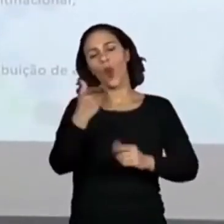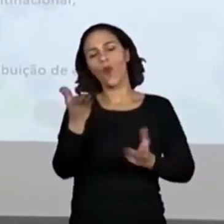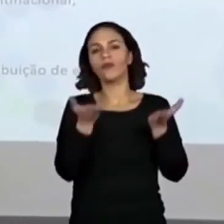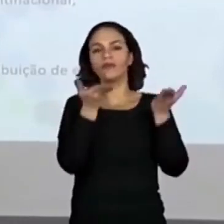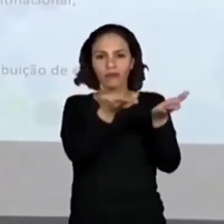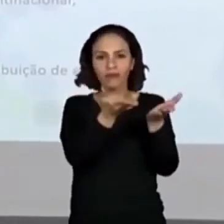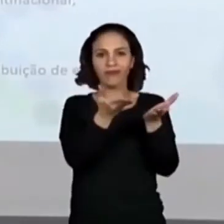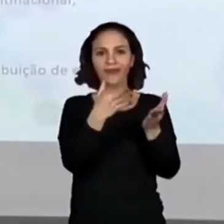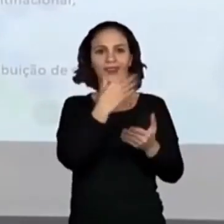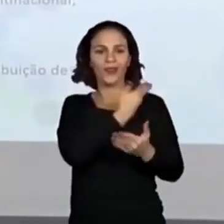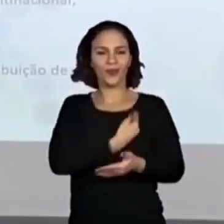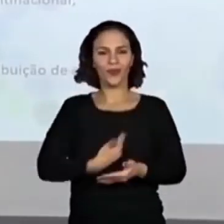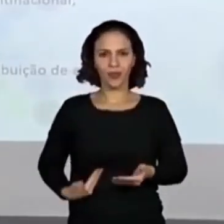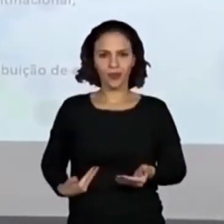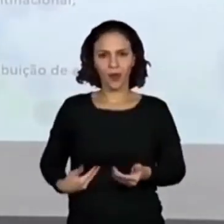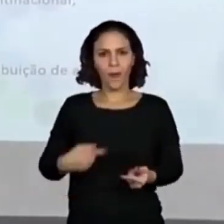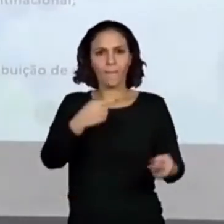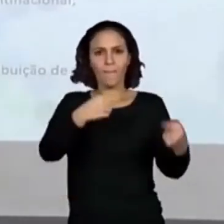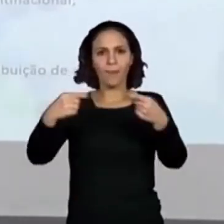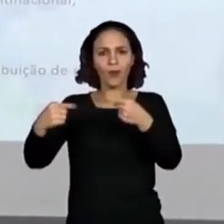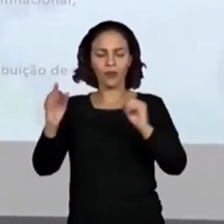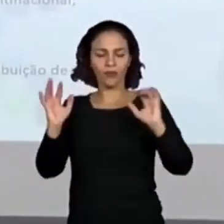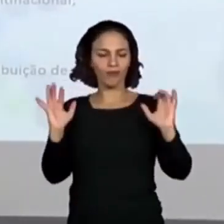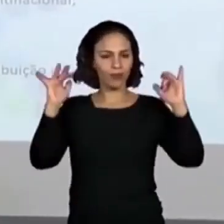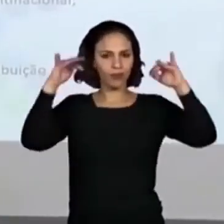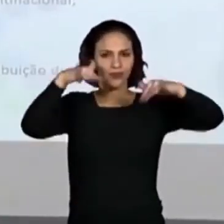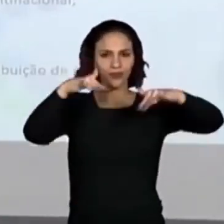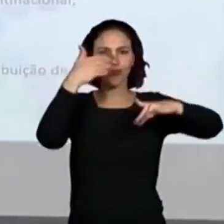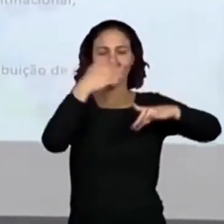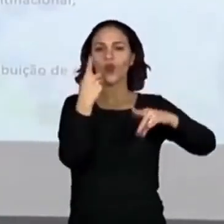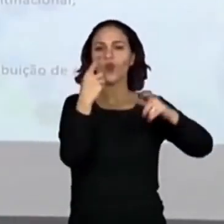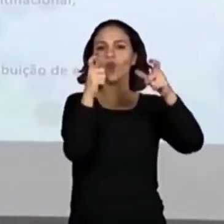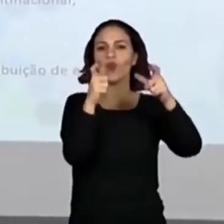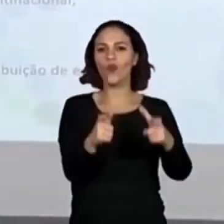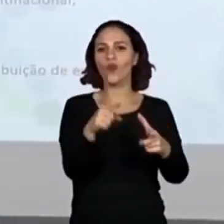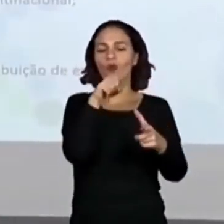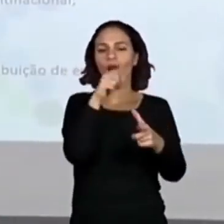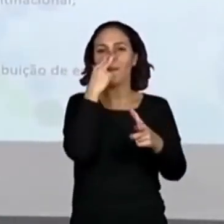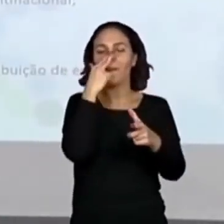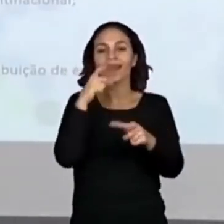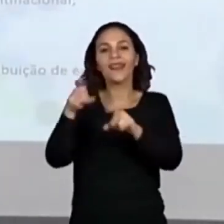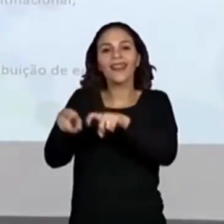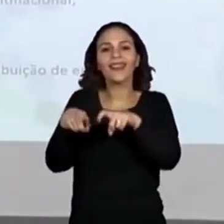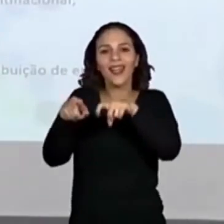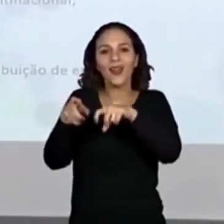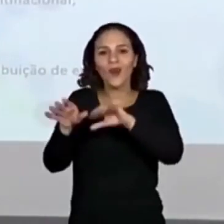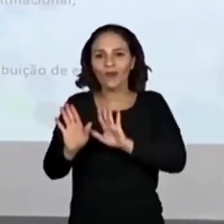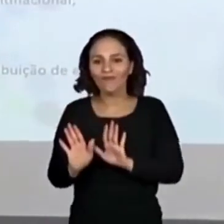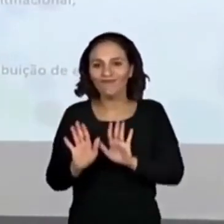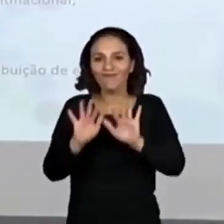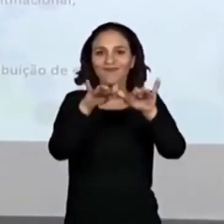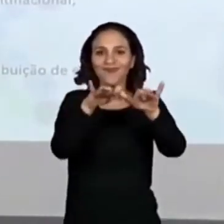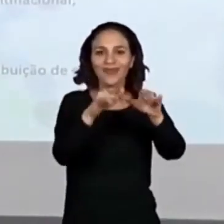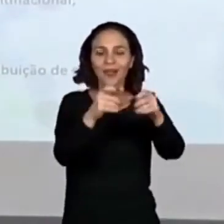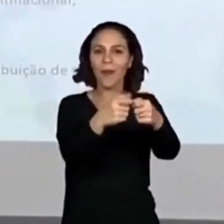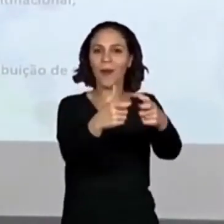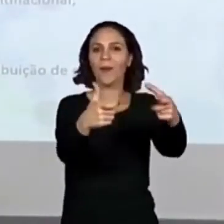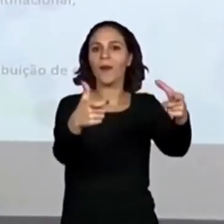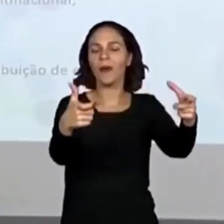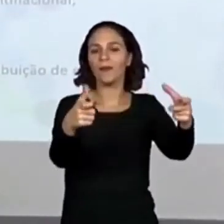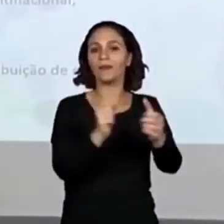Brasília. Toda a política centralizada numa região mais para o interior do Brasil. E uma